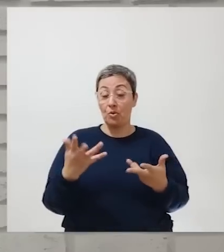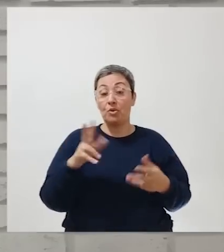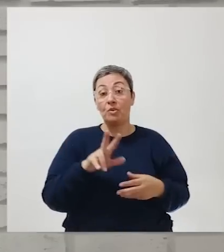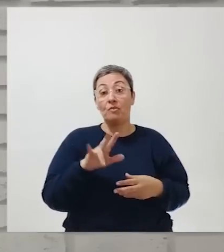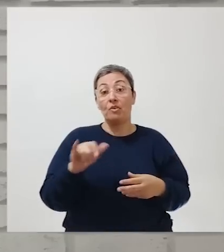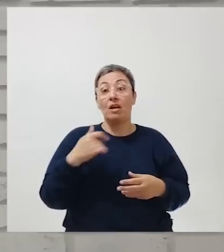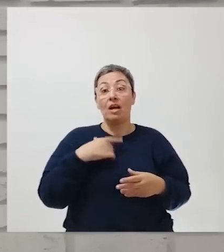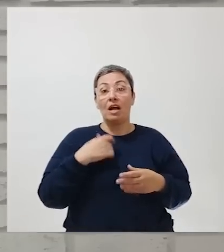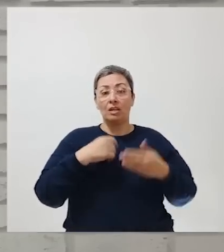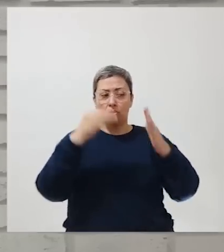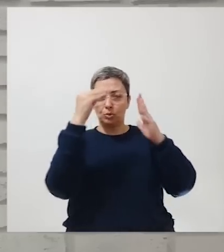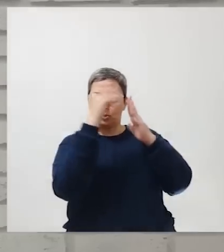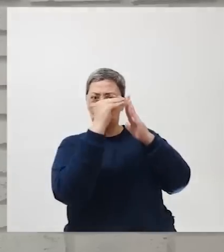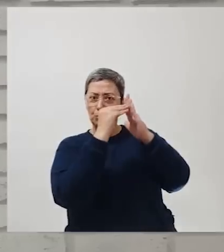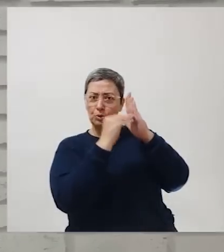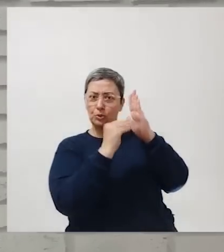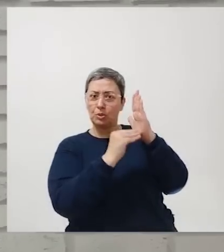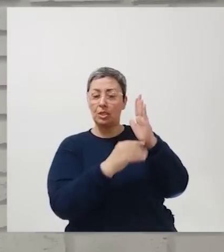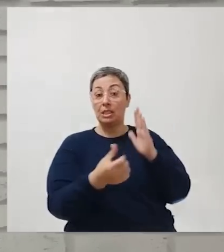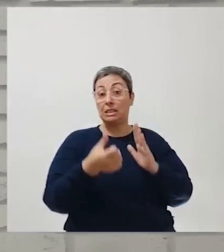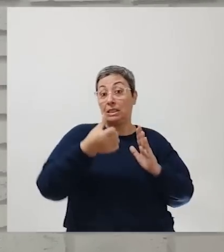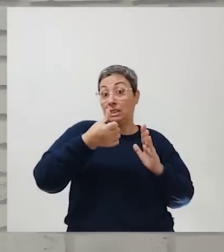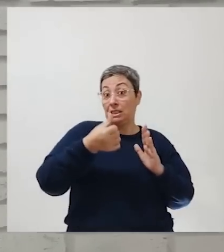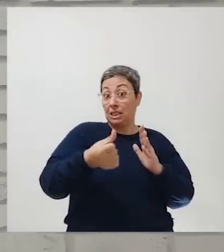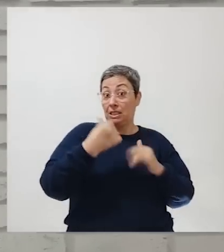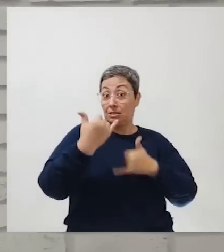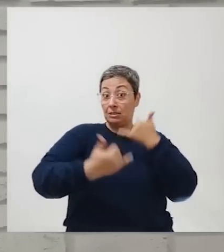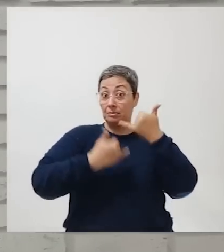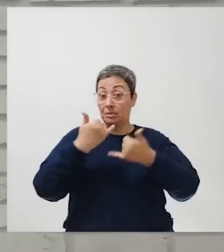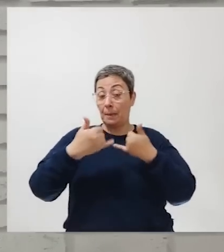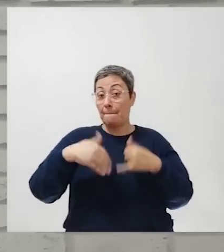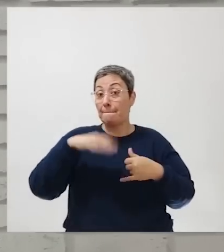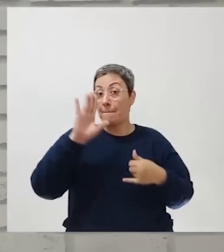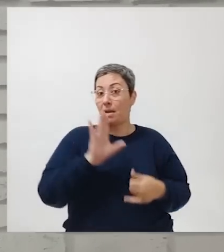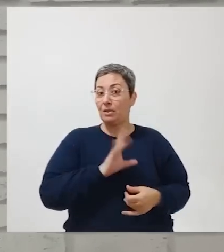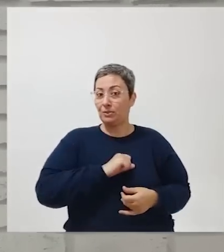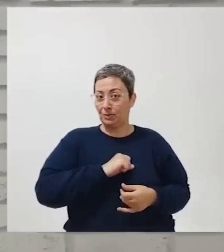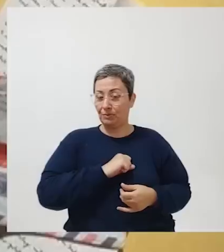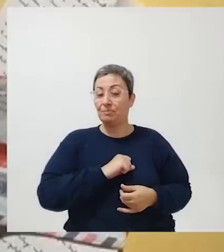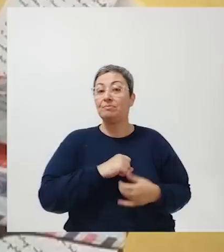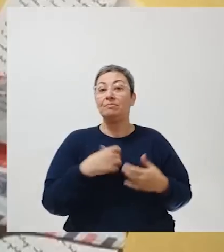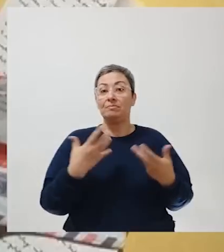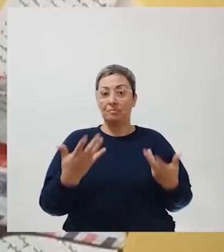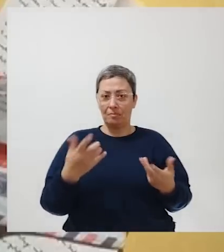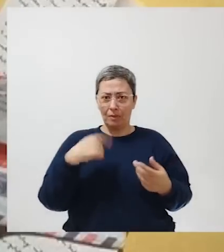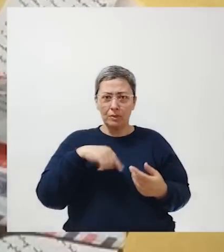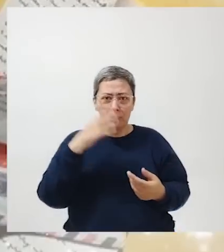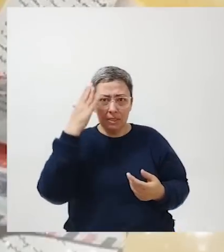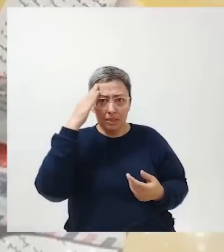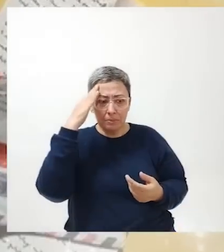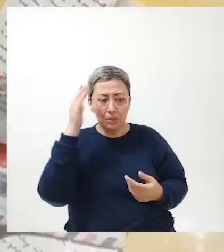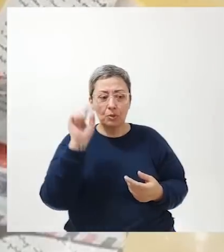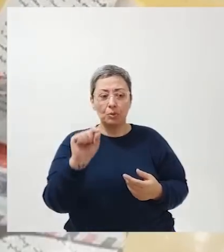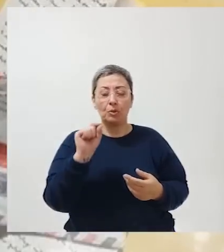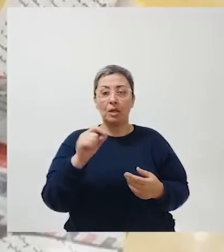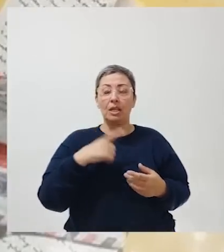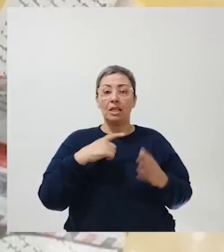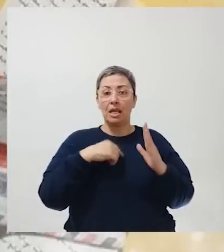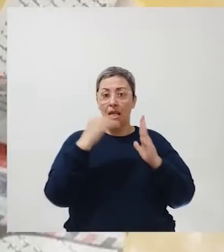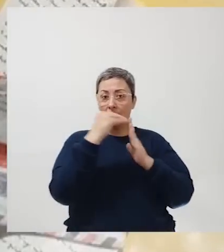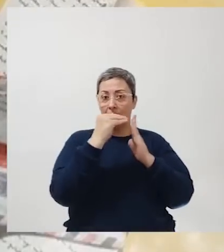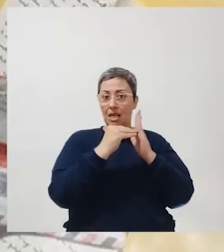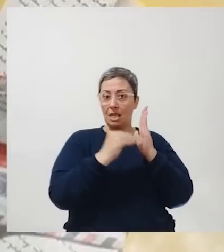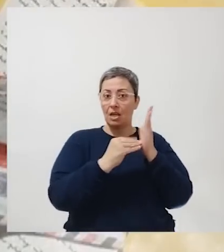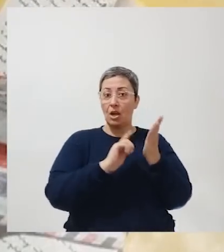vamos fazer uma lista dos 6 brinquedos que vocês mais gostam. Vocês sabiam que lista é